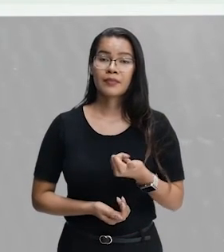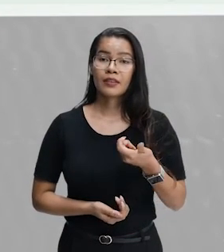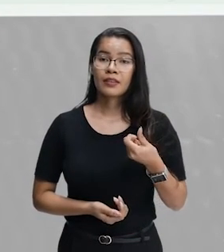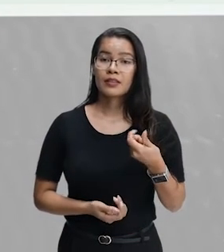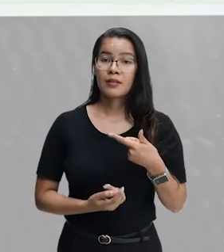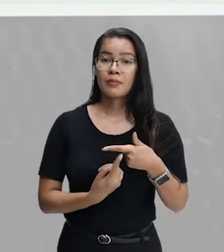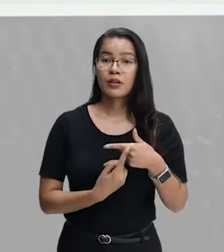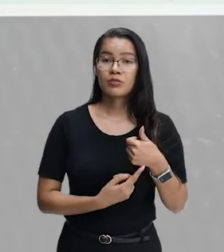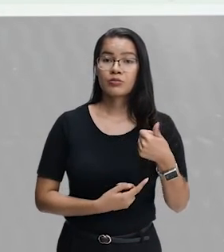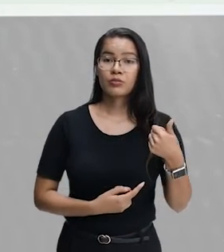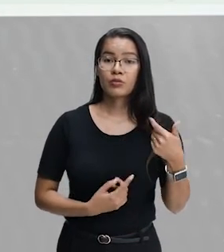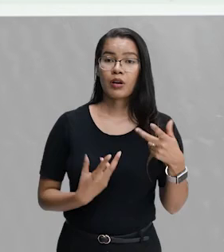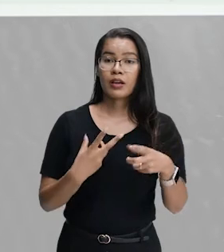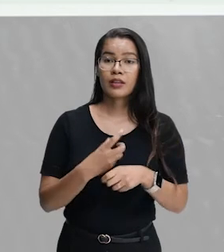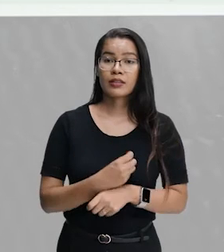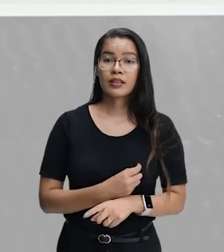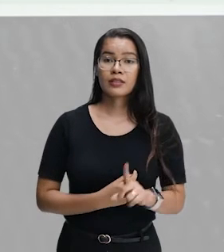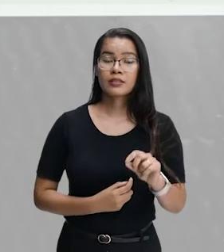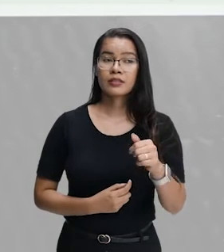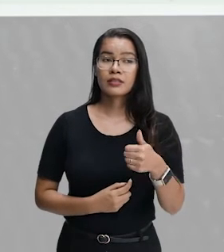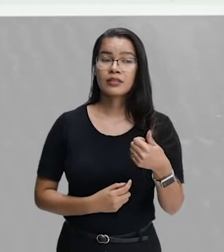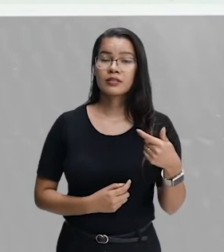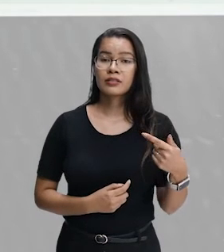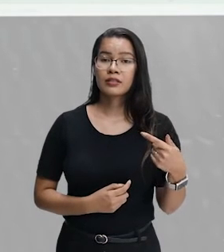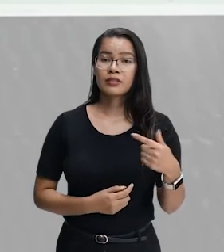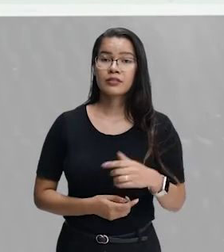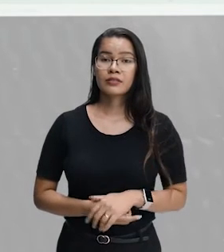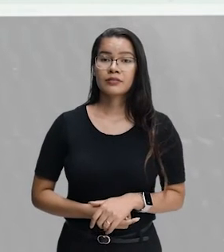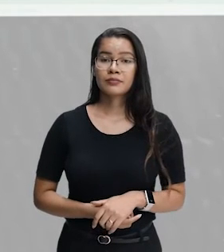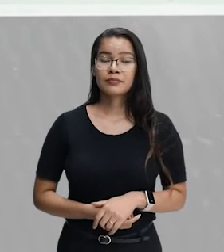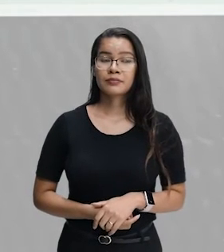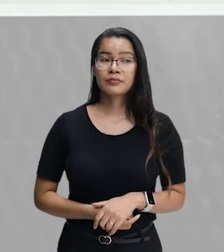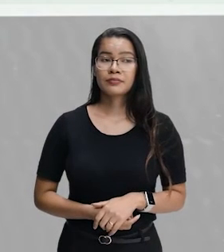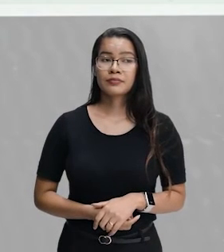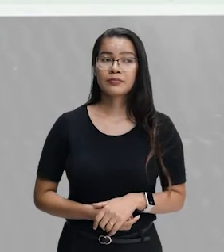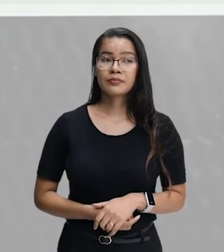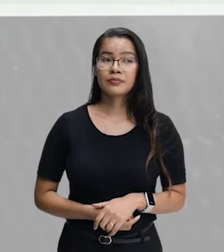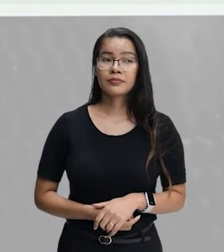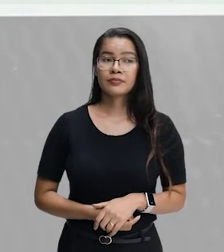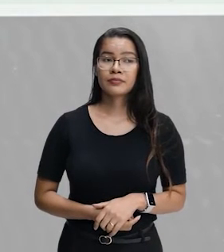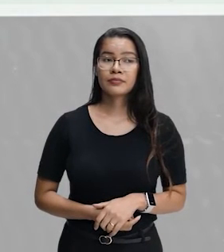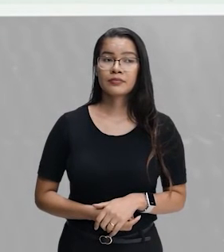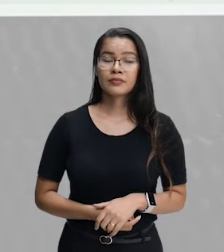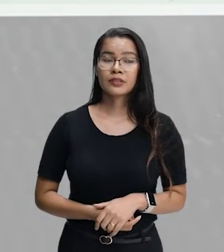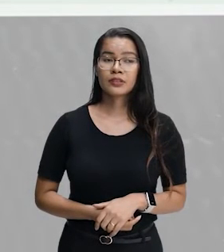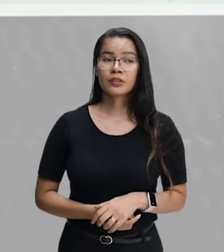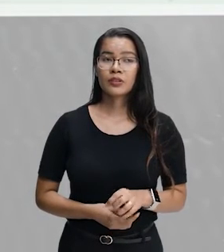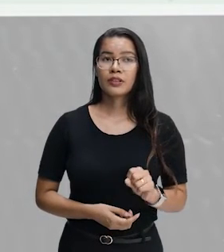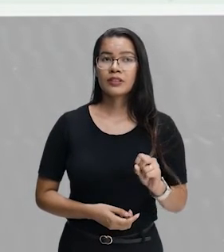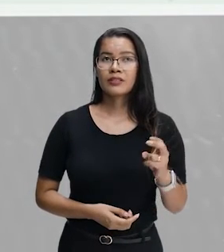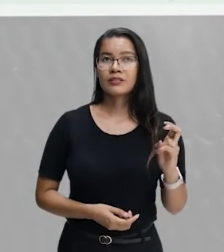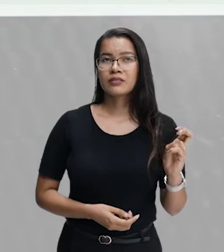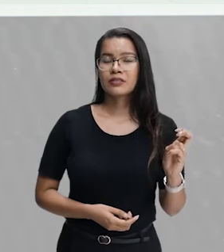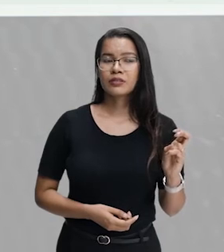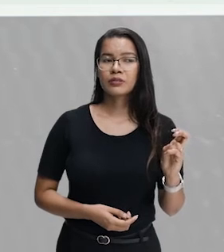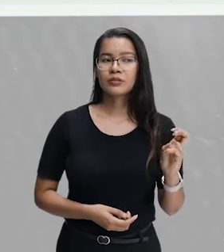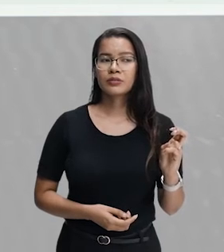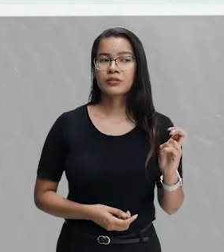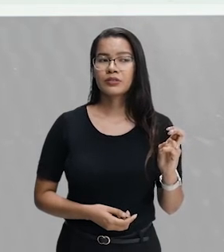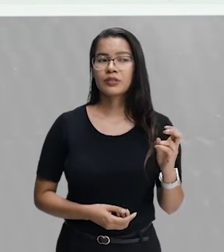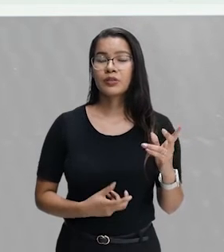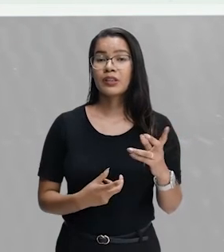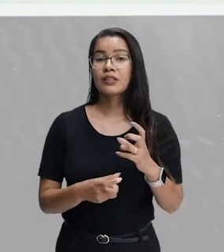16 mais 1 dá 17, 17, aqui dá 17, aqui dá 85 e aqui